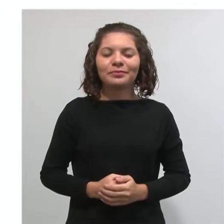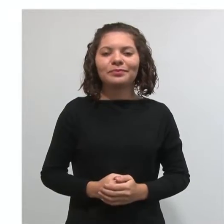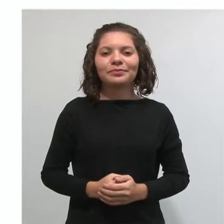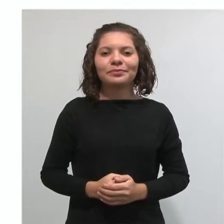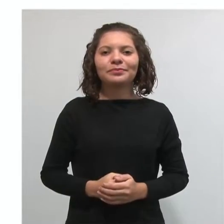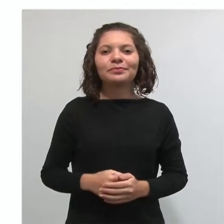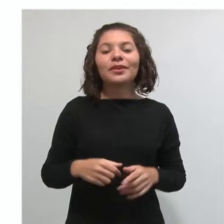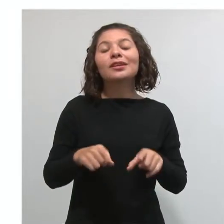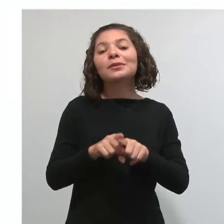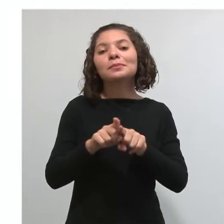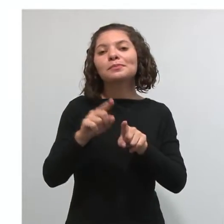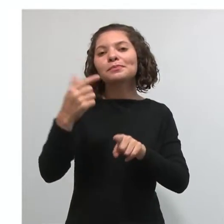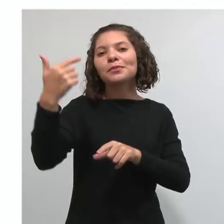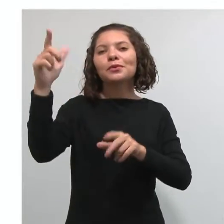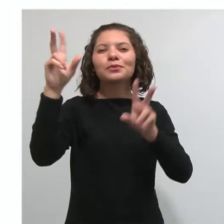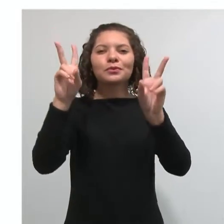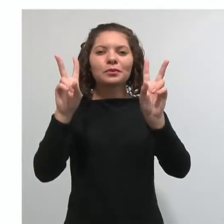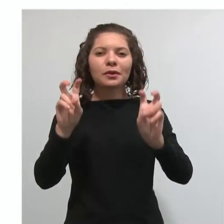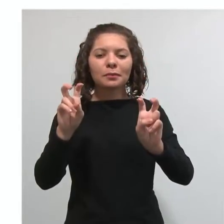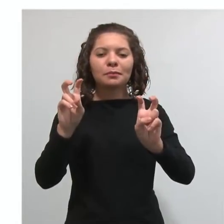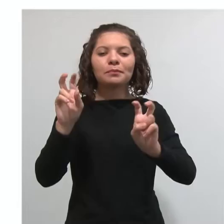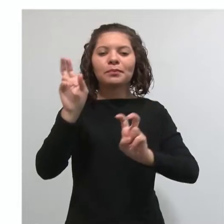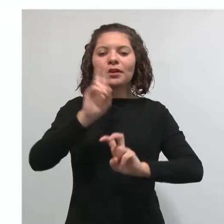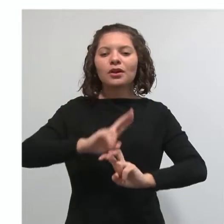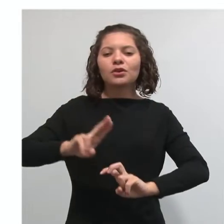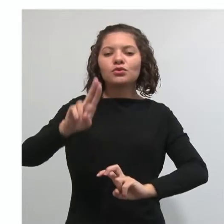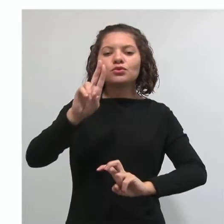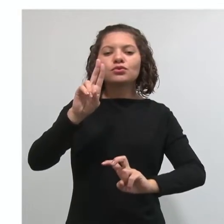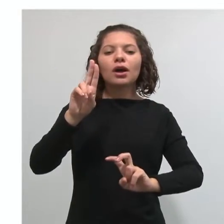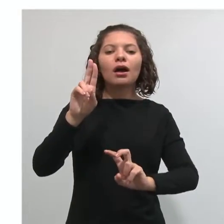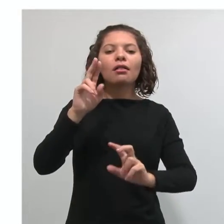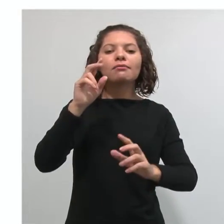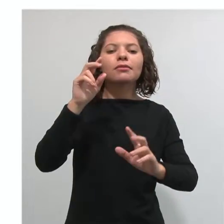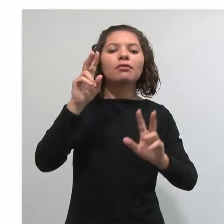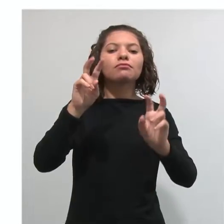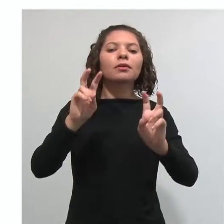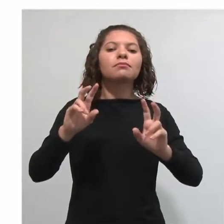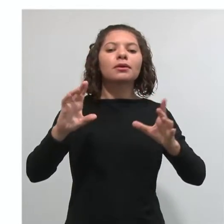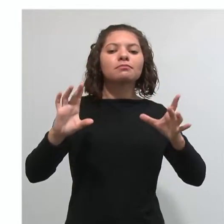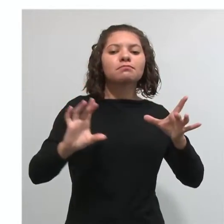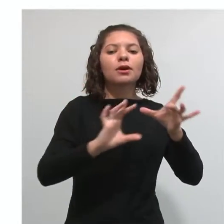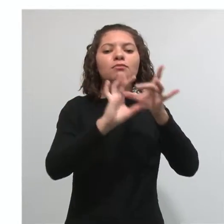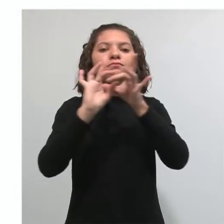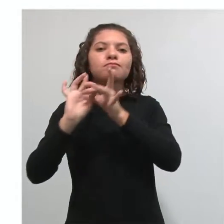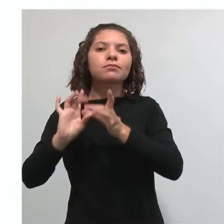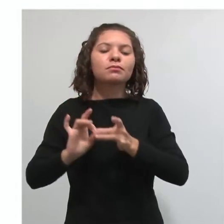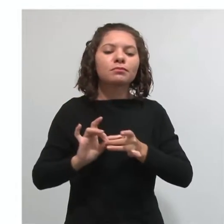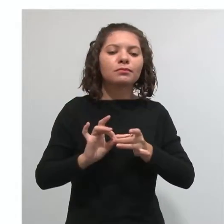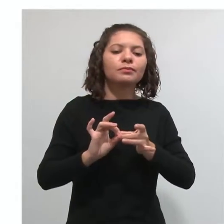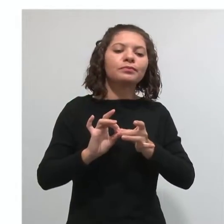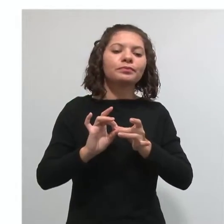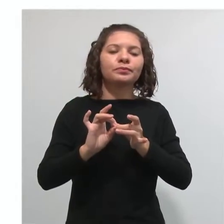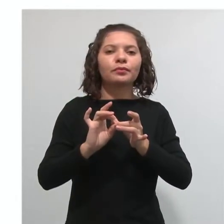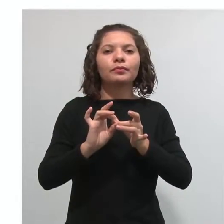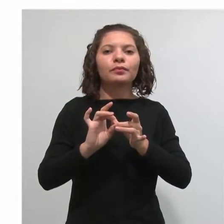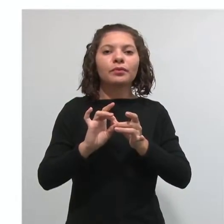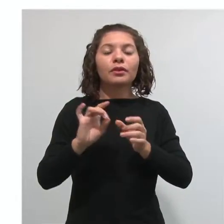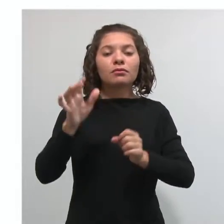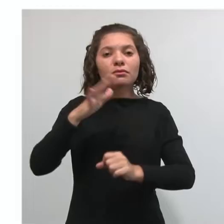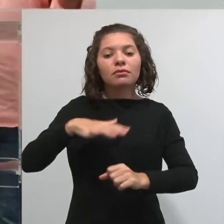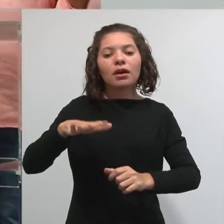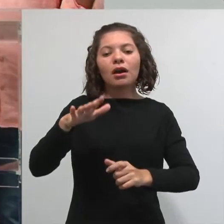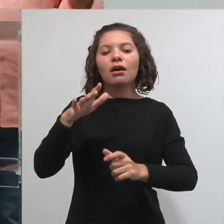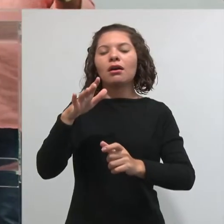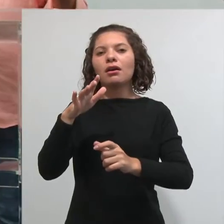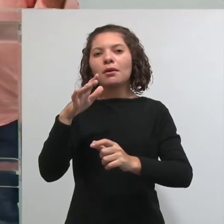Outra coisa é usar a análise de fatores contextuais que moldam o ambiente político-administrativo. Então, fatores